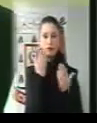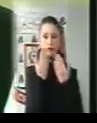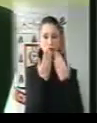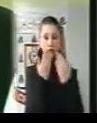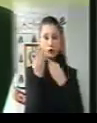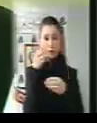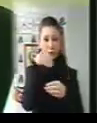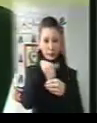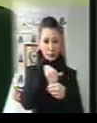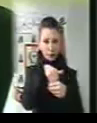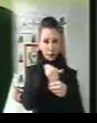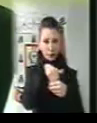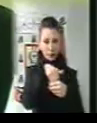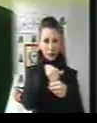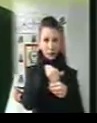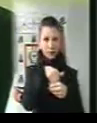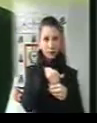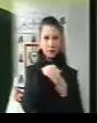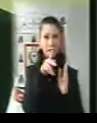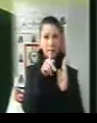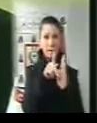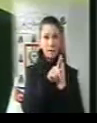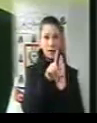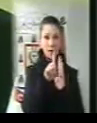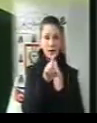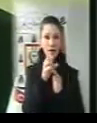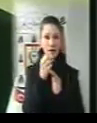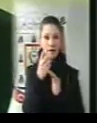Em única votação e discussão, o PE